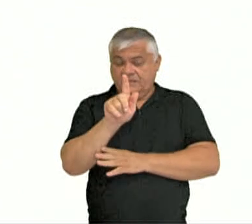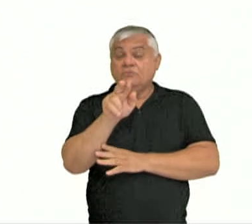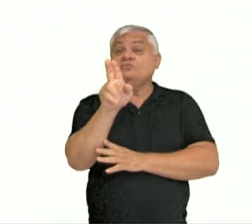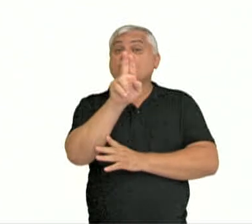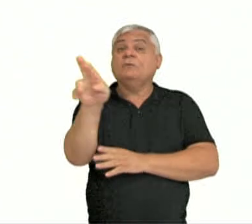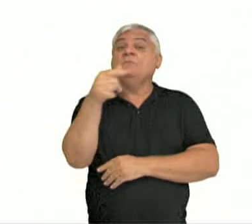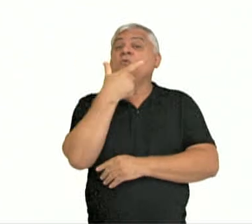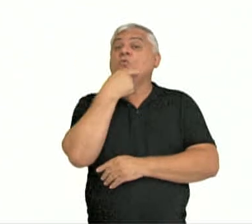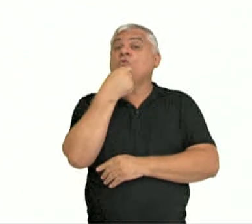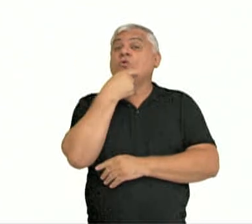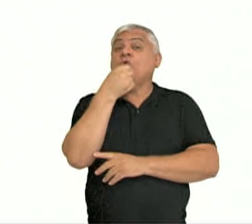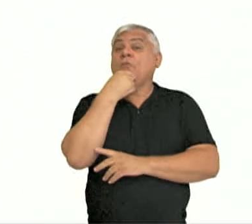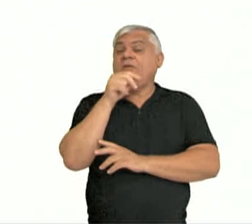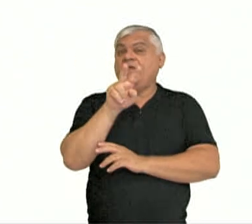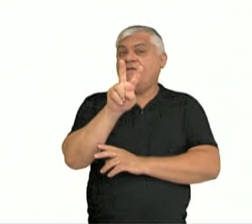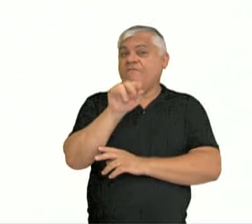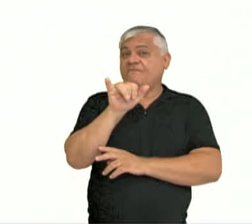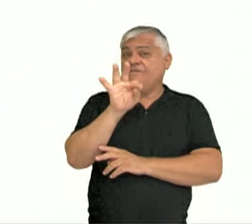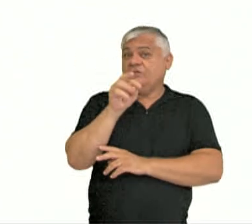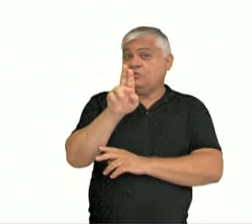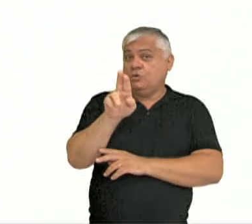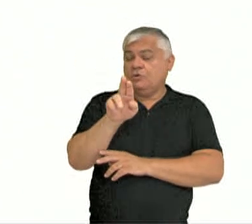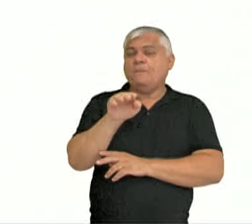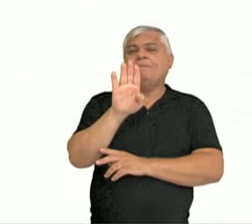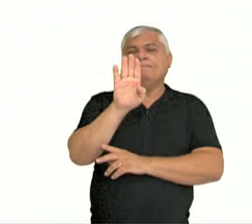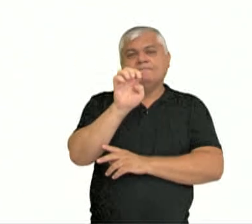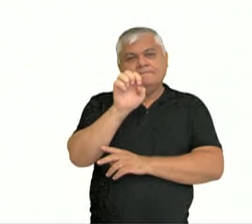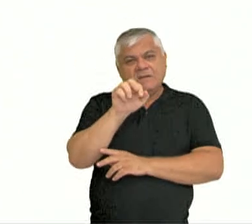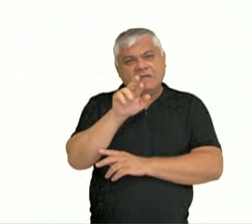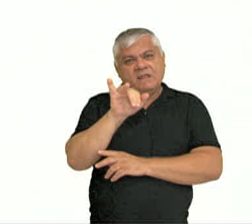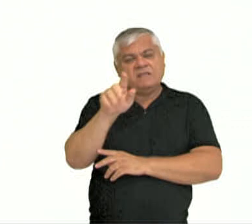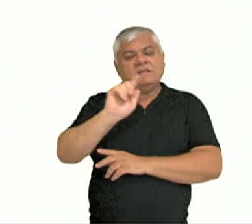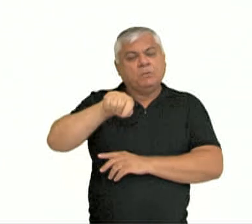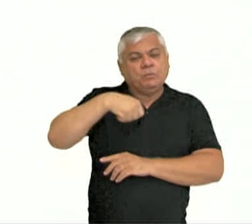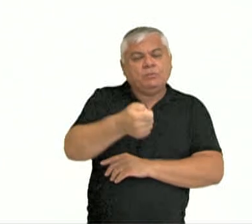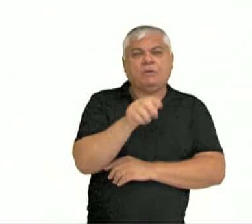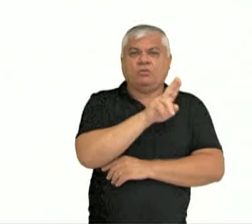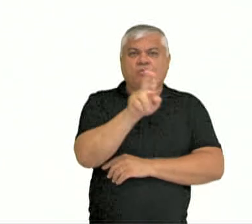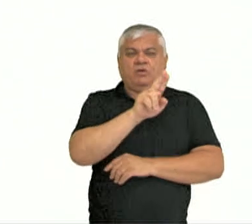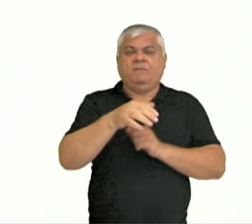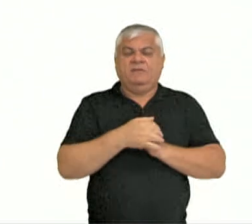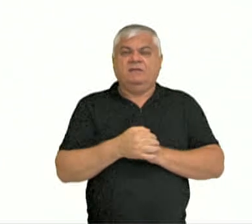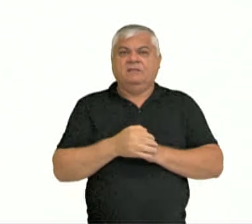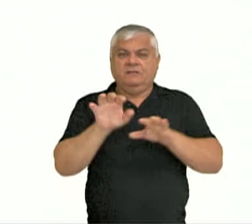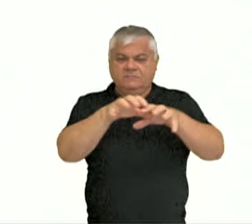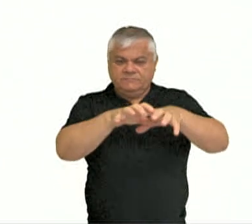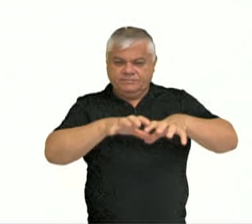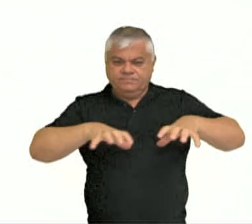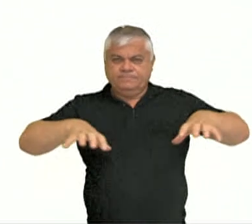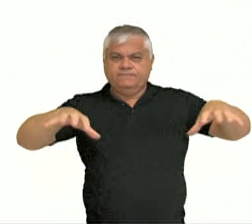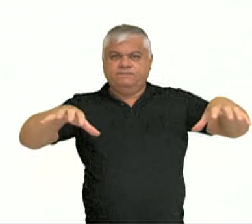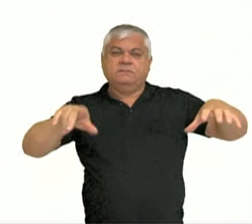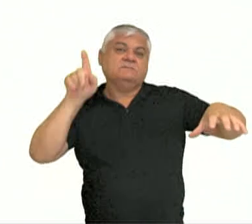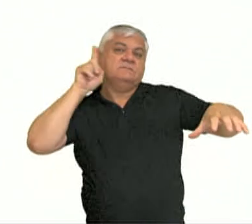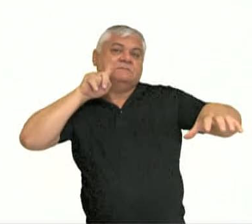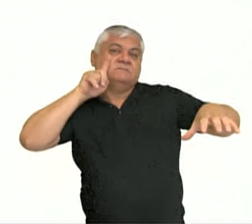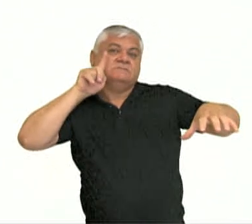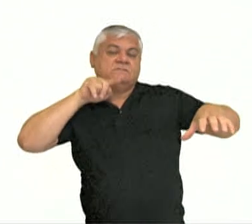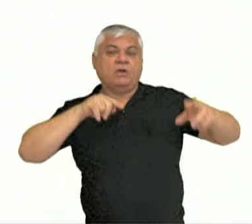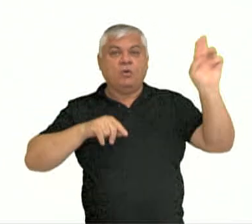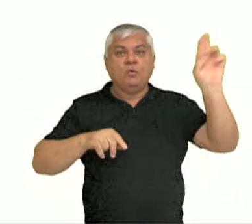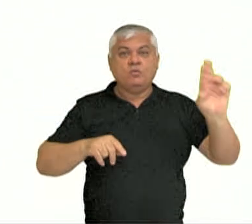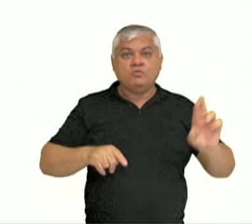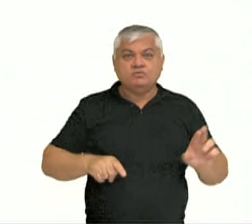Bering. Vitus Bering, que separa os Estados Unidos e a Rússia em apenas 90 quilômetros. O estreito liga os